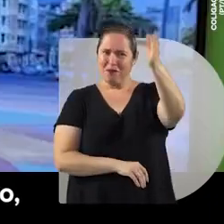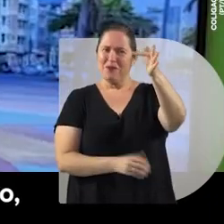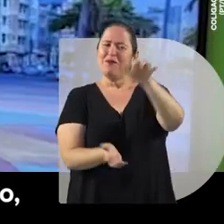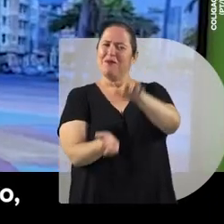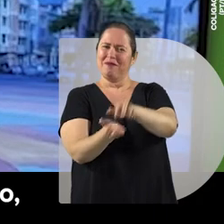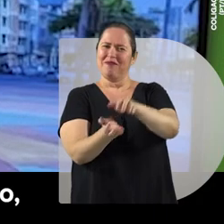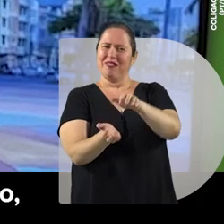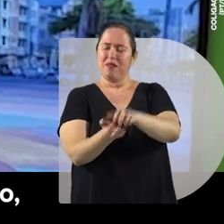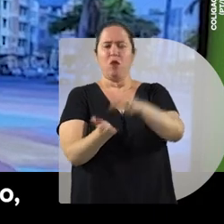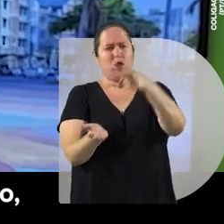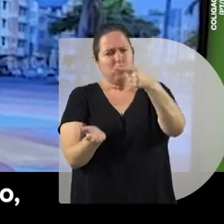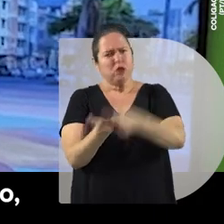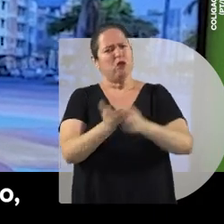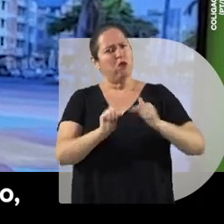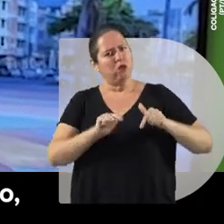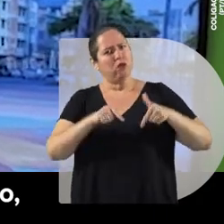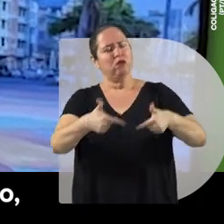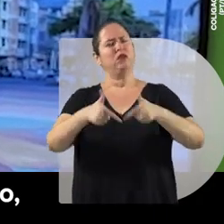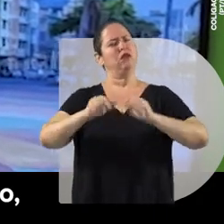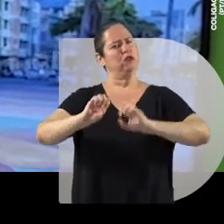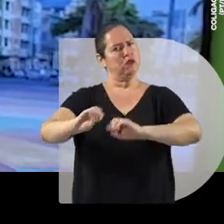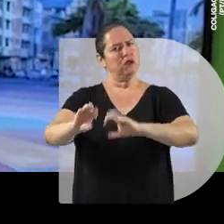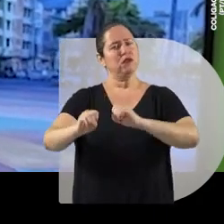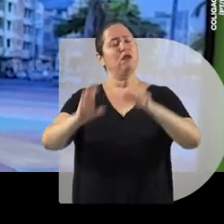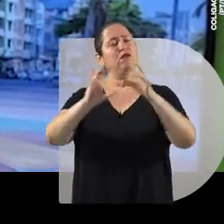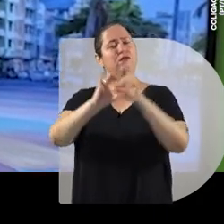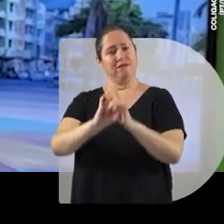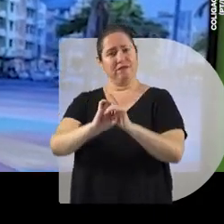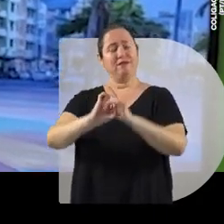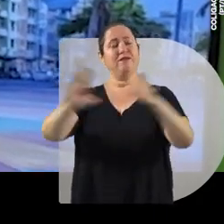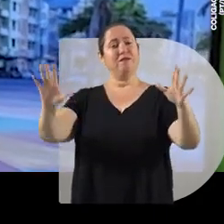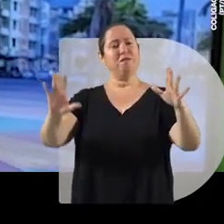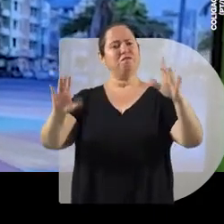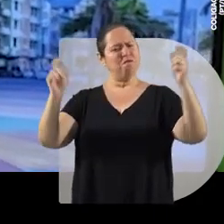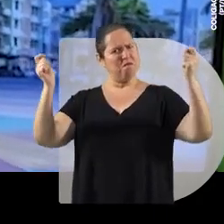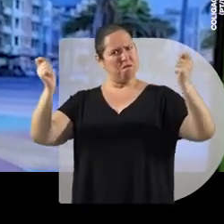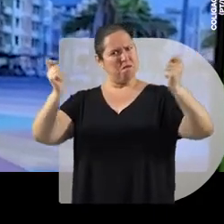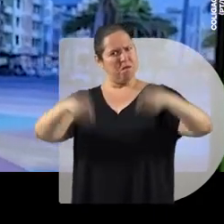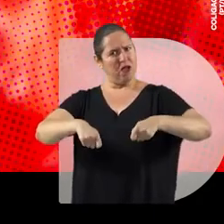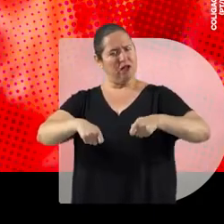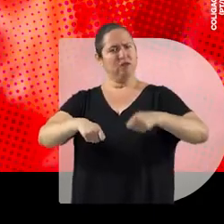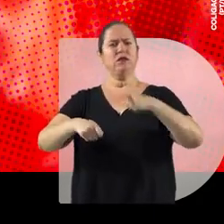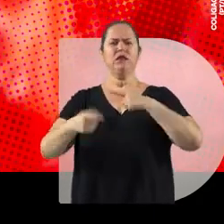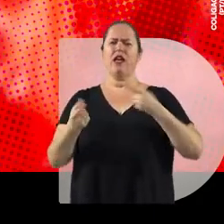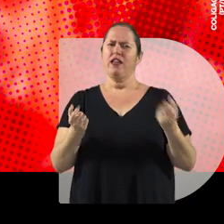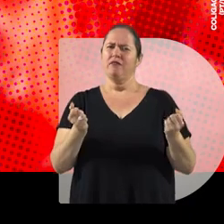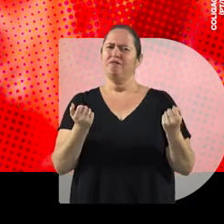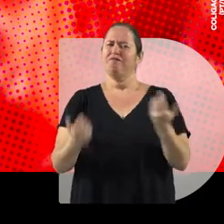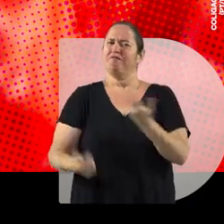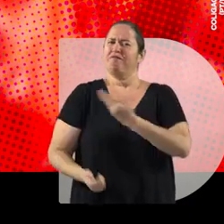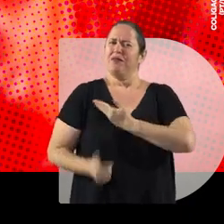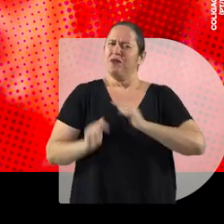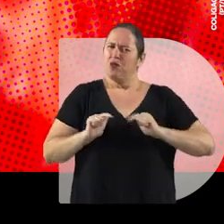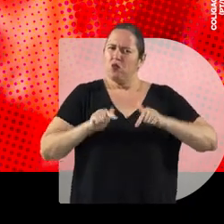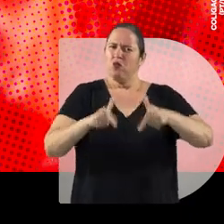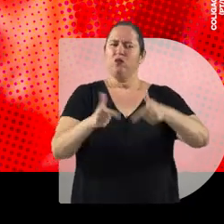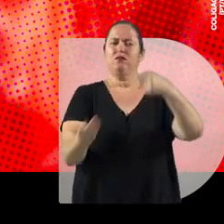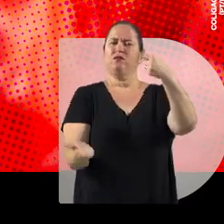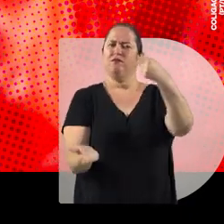futuro. Sei do seu compromisso, da sua luta pela educação, pela democracia e da sua competência. Companheiro de luta,